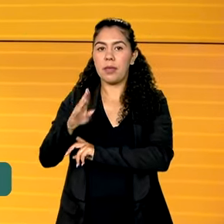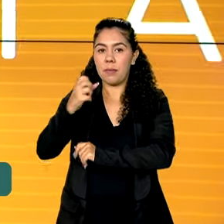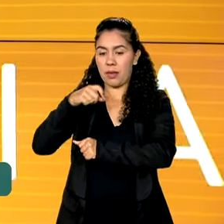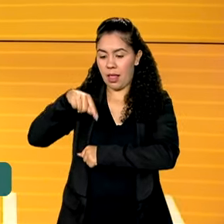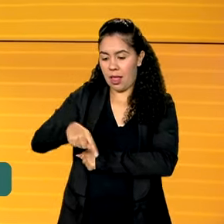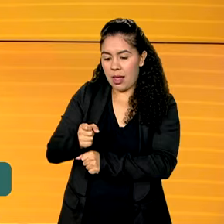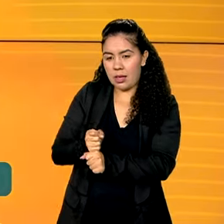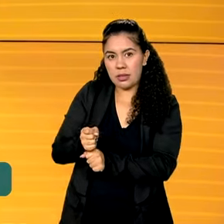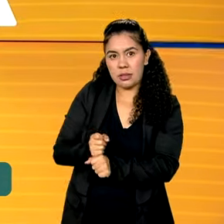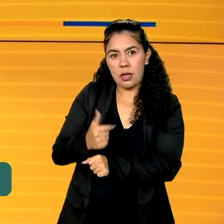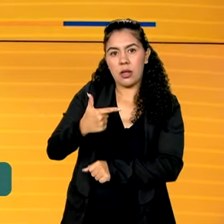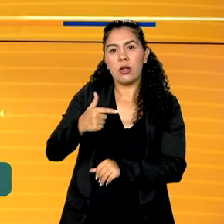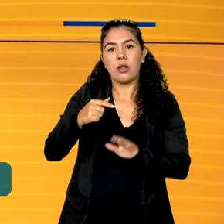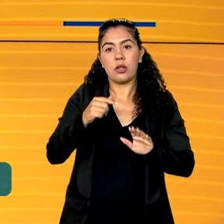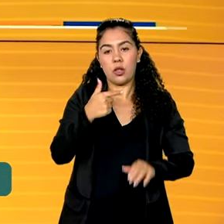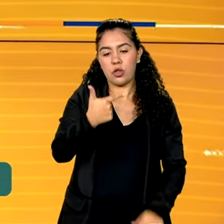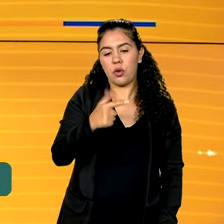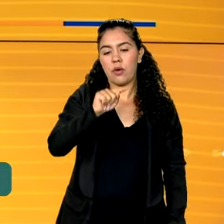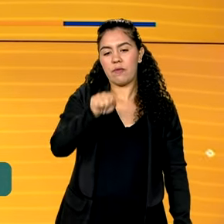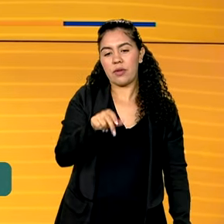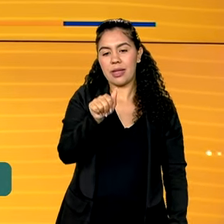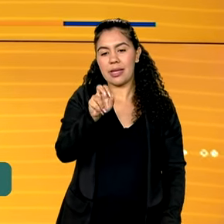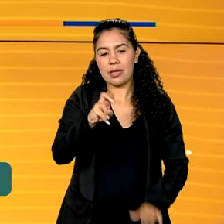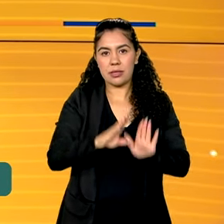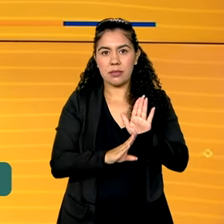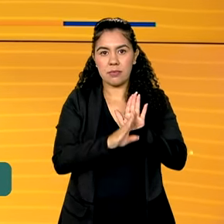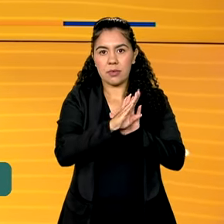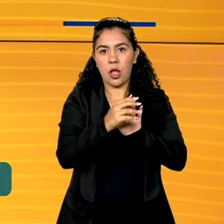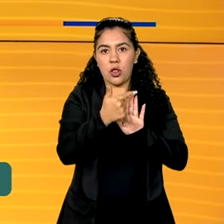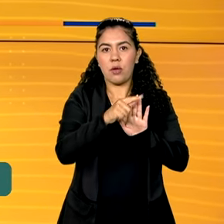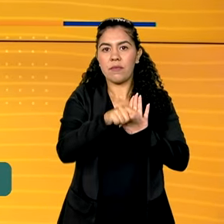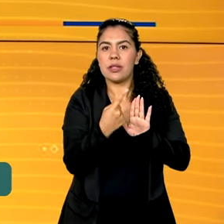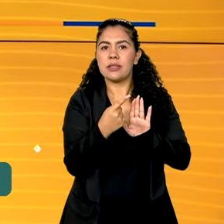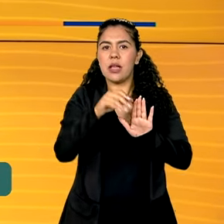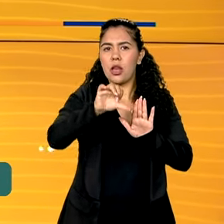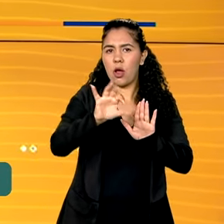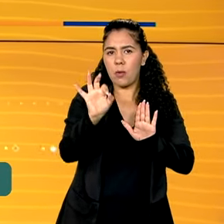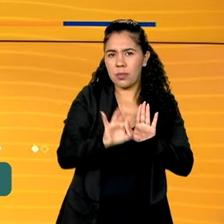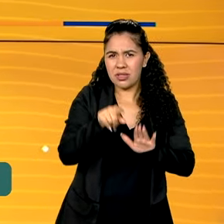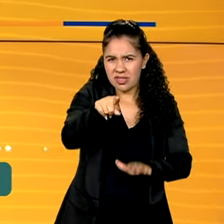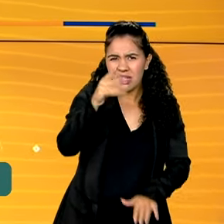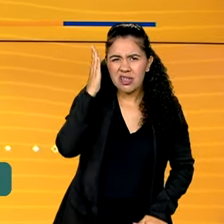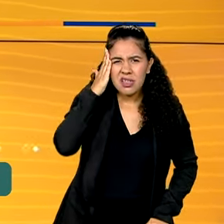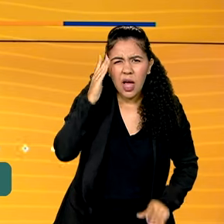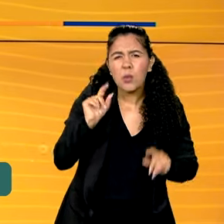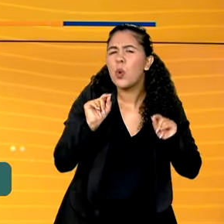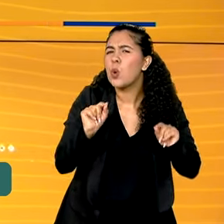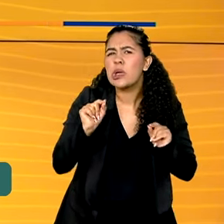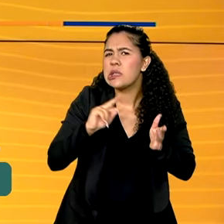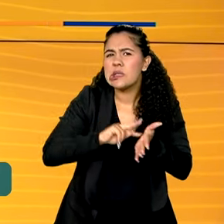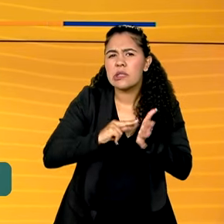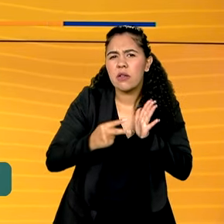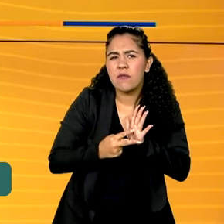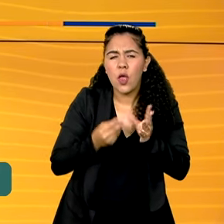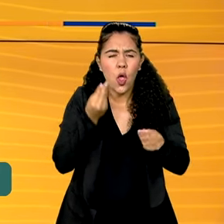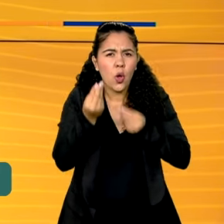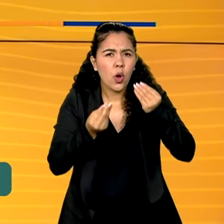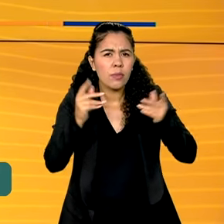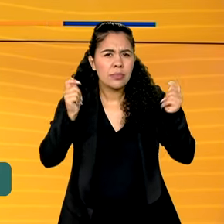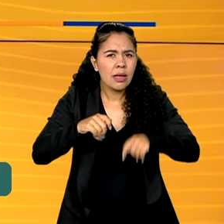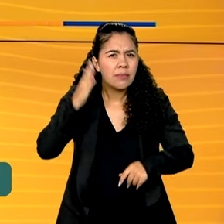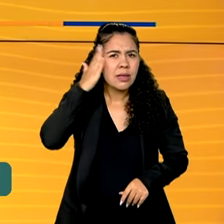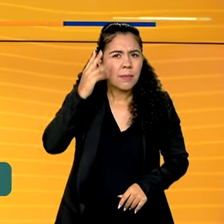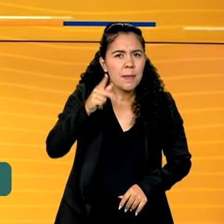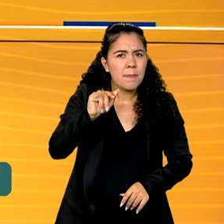de 2,15% para 2,19%. Mas você sabe o que é e como se mede o PIB do país?